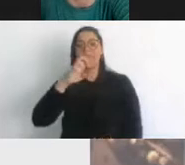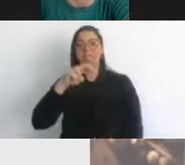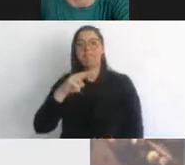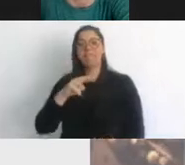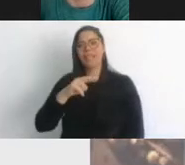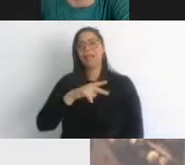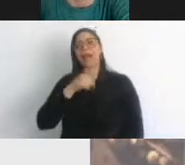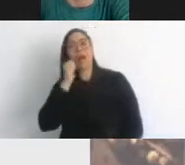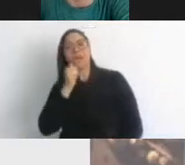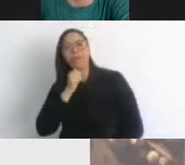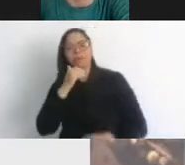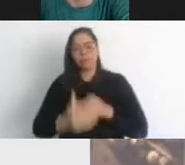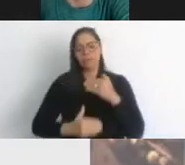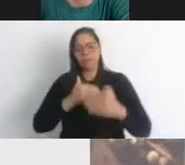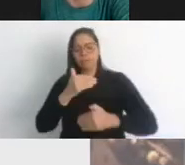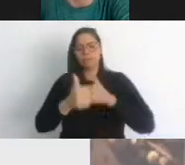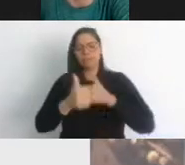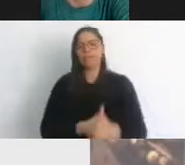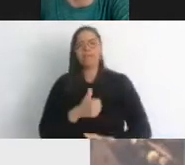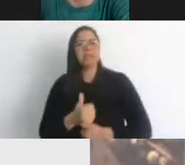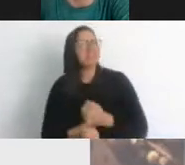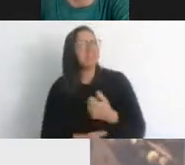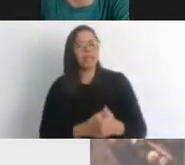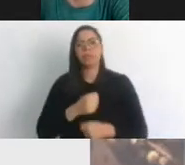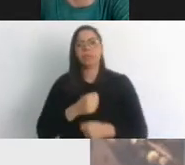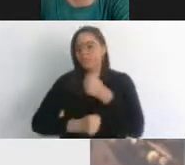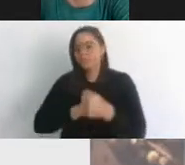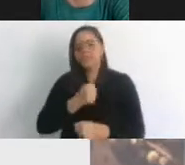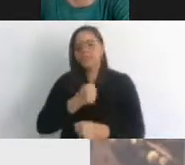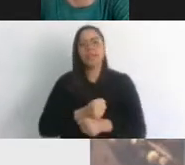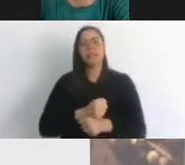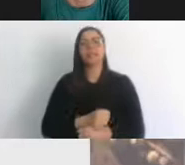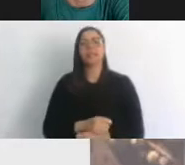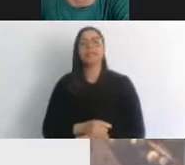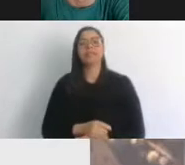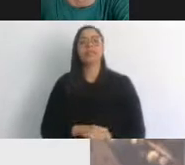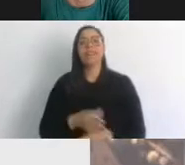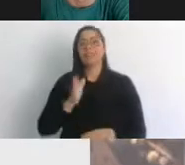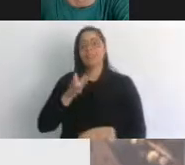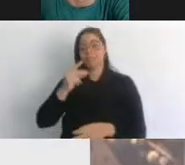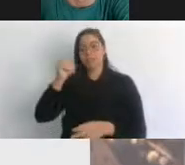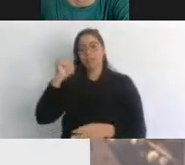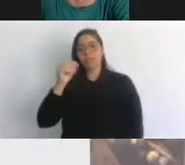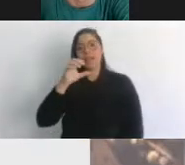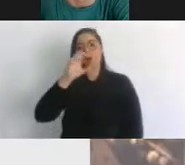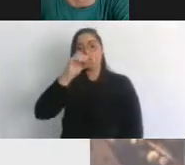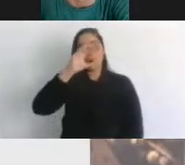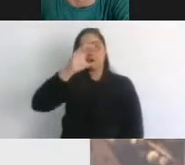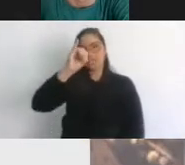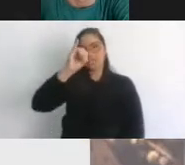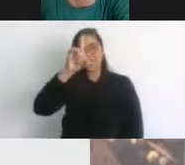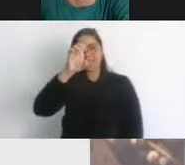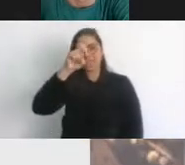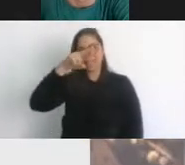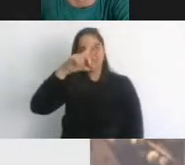mulheres com o passar dos séculos dos anos dos milênios na sociedade ocidental tá porque as mulheres